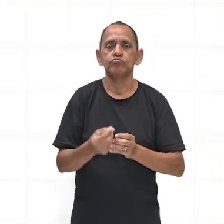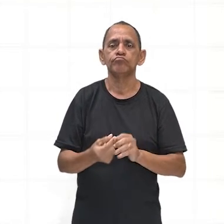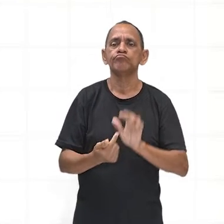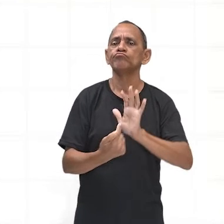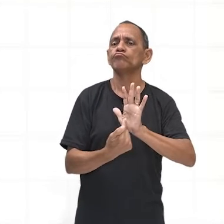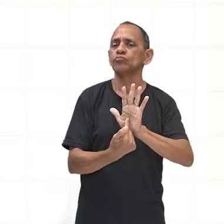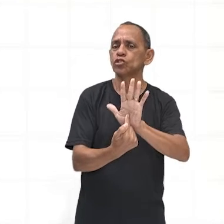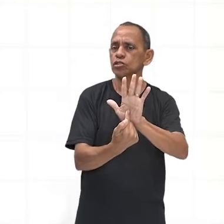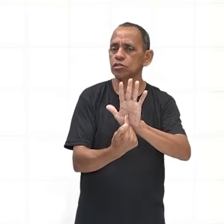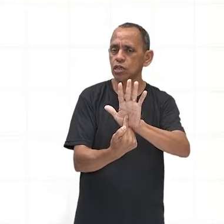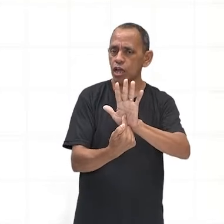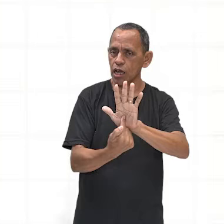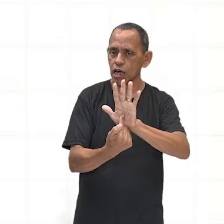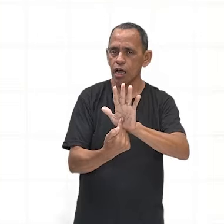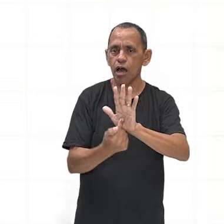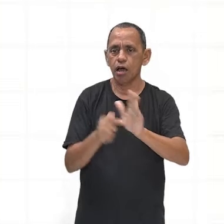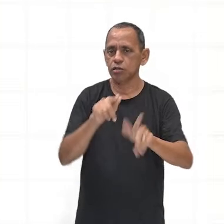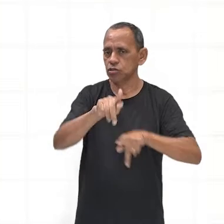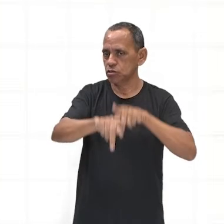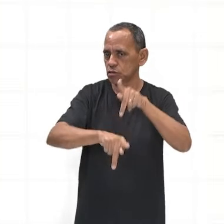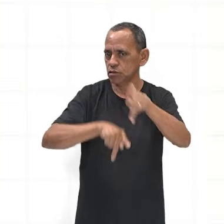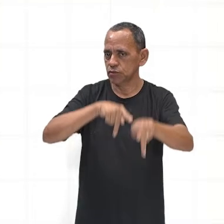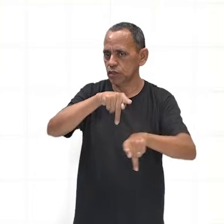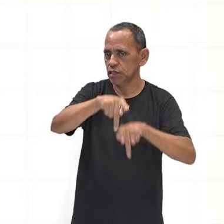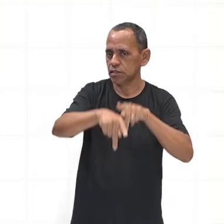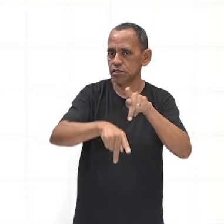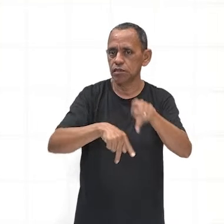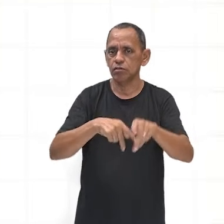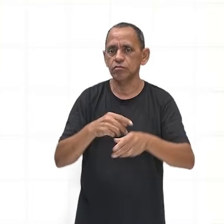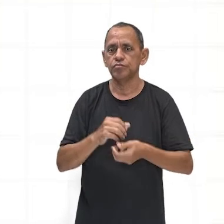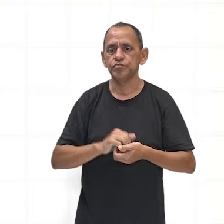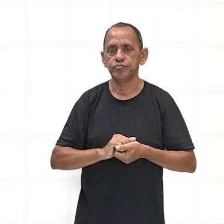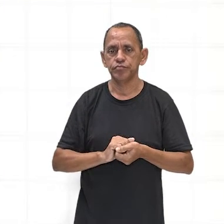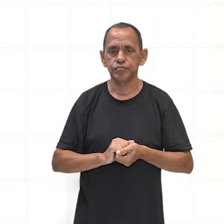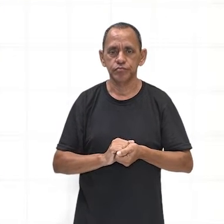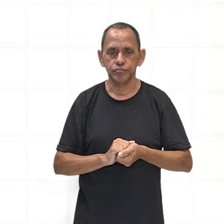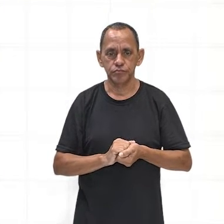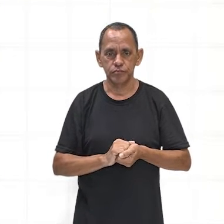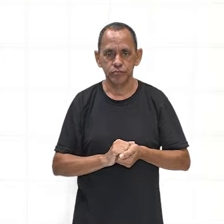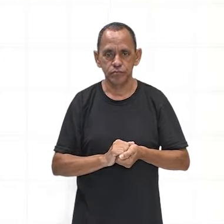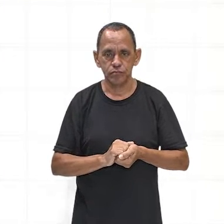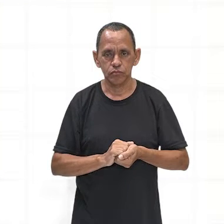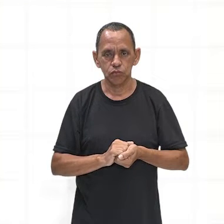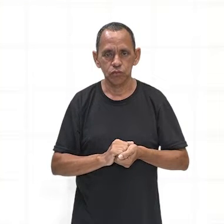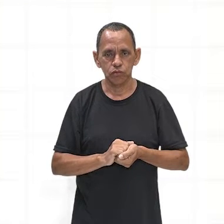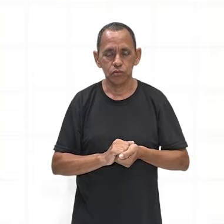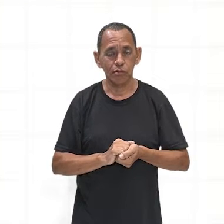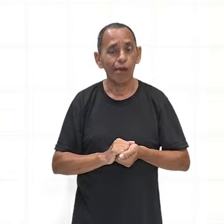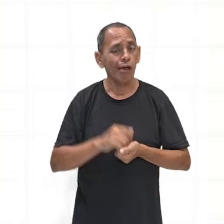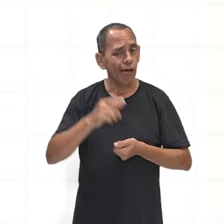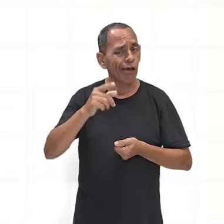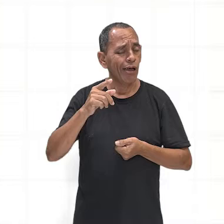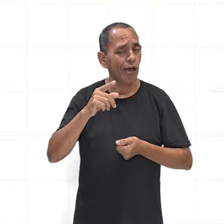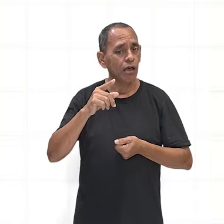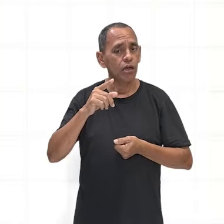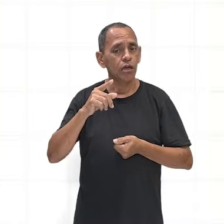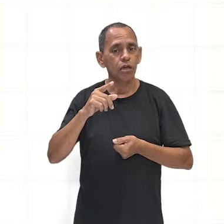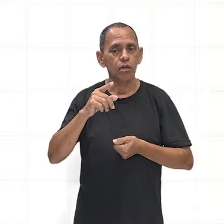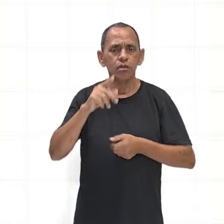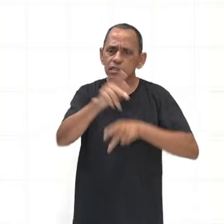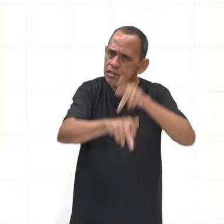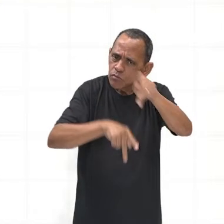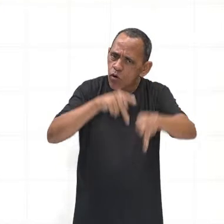antiga civilização. Para a gente entender como eles tinham aí a questão dos estudos,